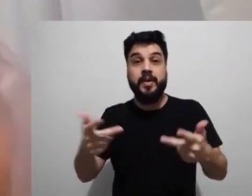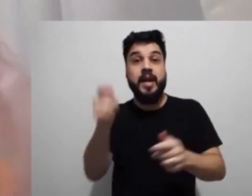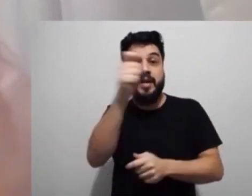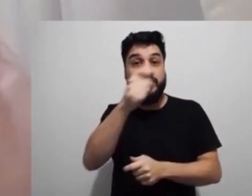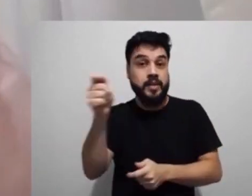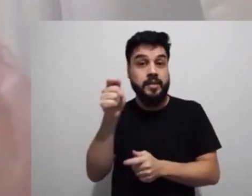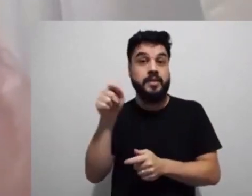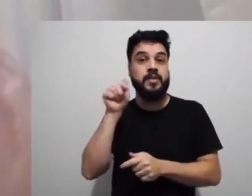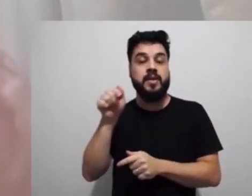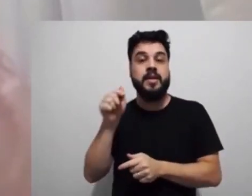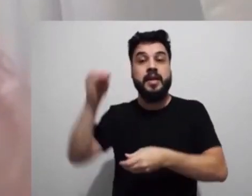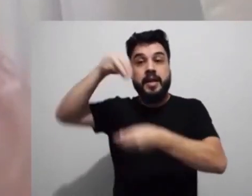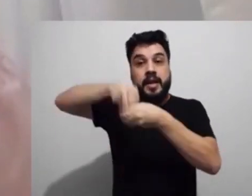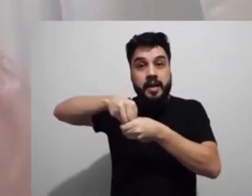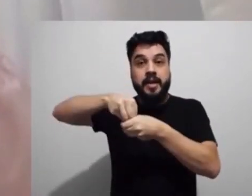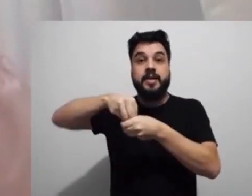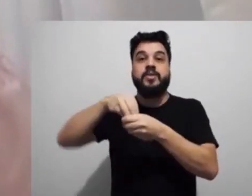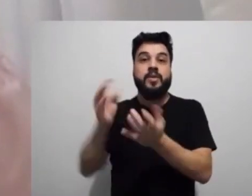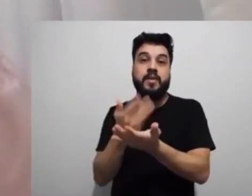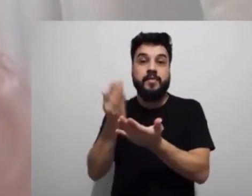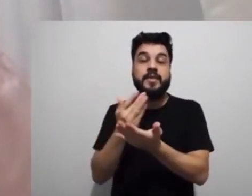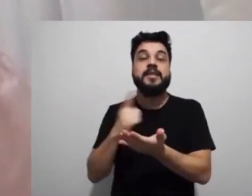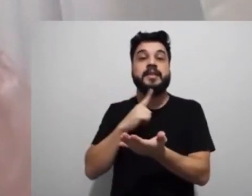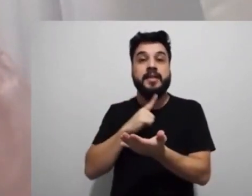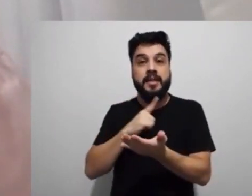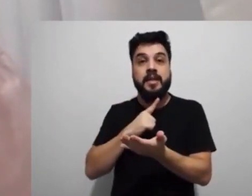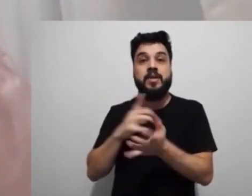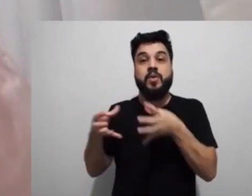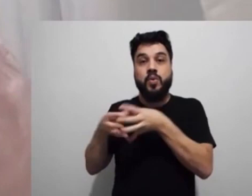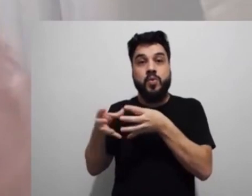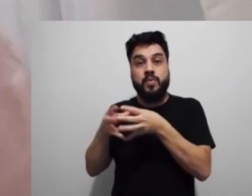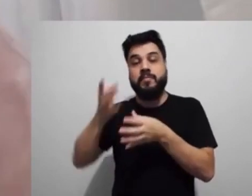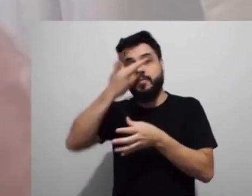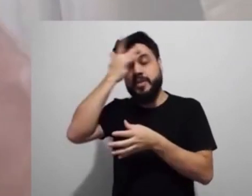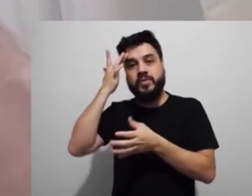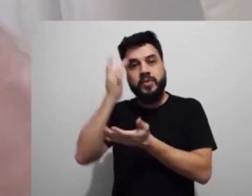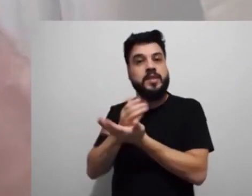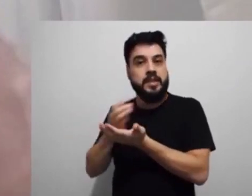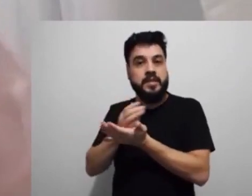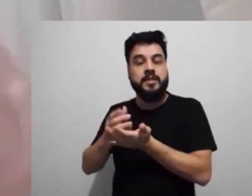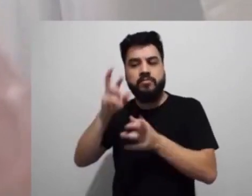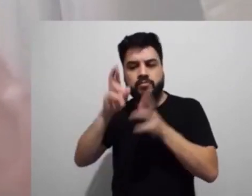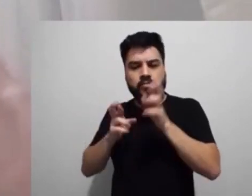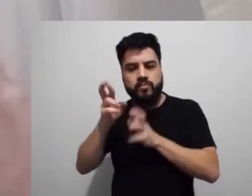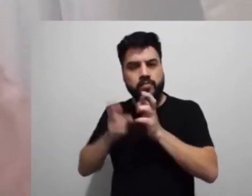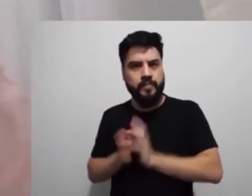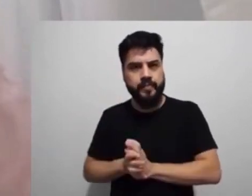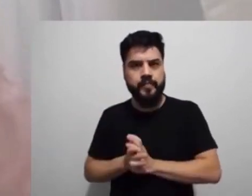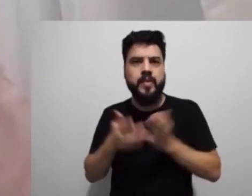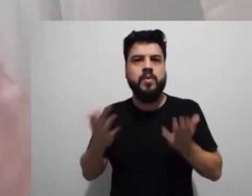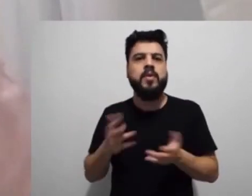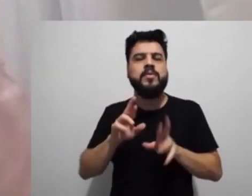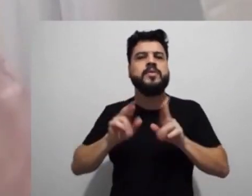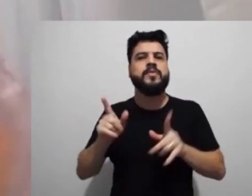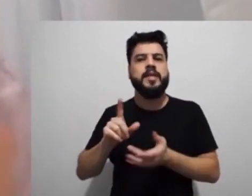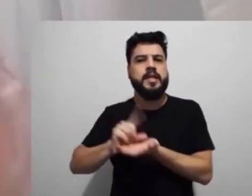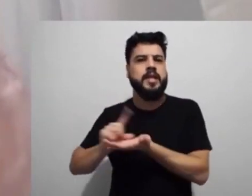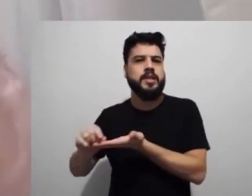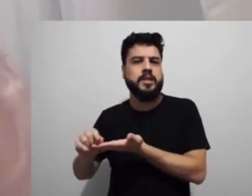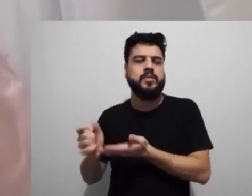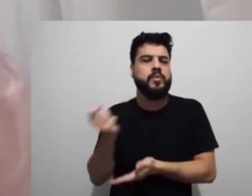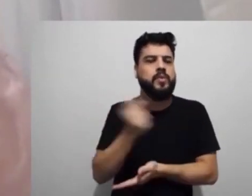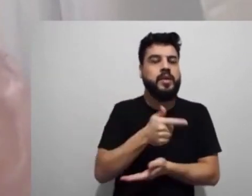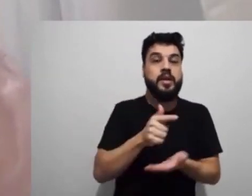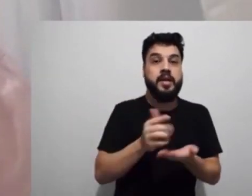tal país. Então, ou seja, essas revistas têm um corpo editorial, ou seja, pessoas e cientistas que avaliam os artigos que estão